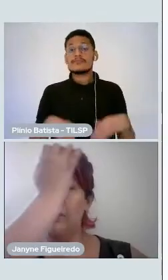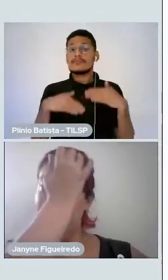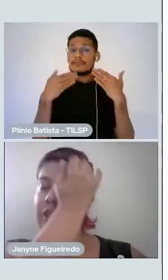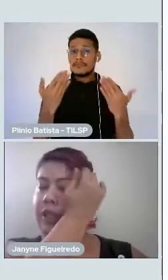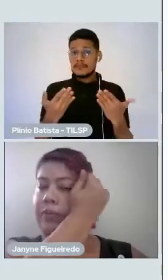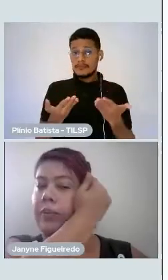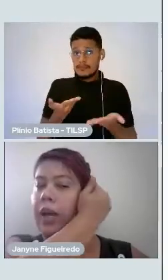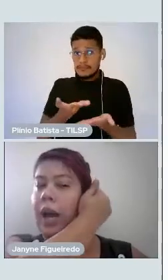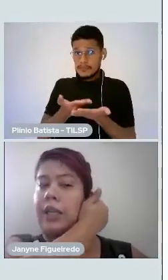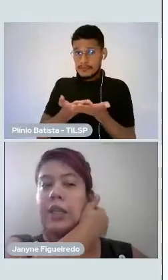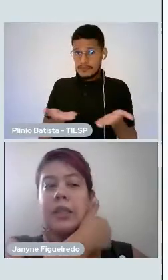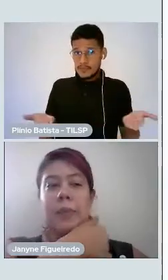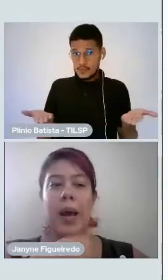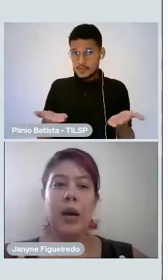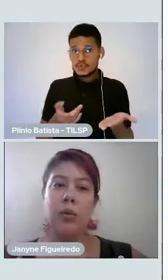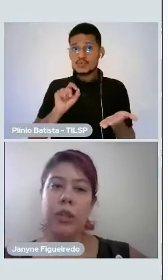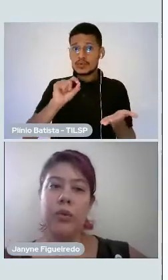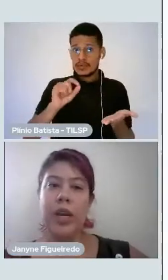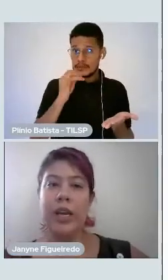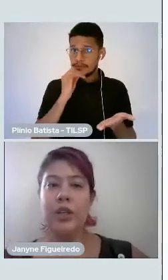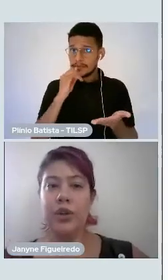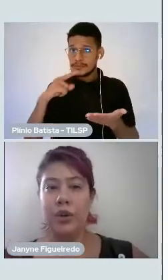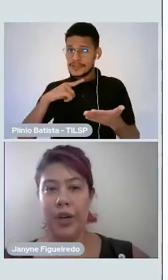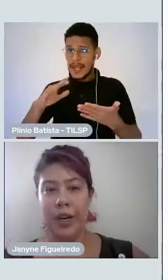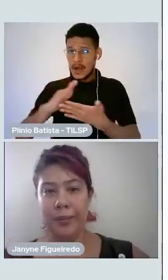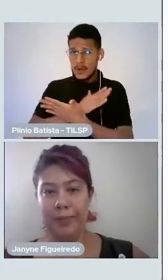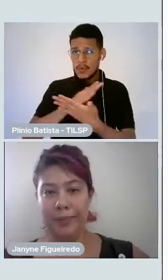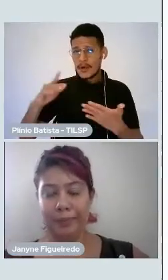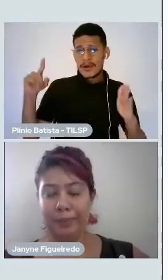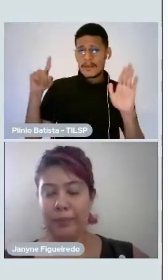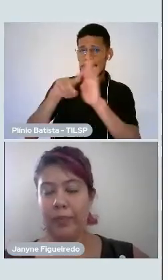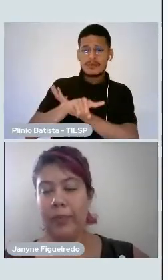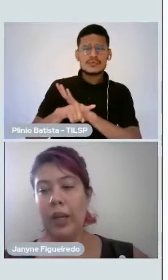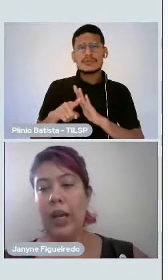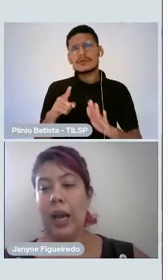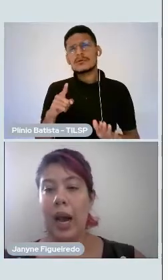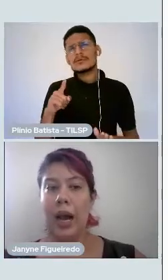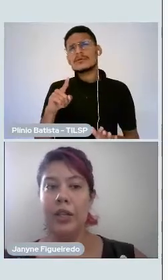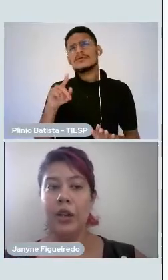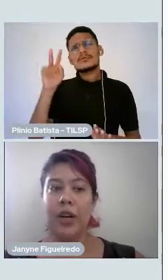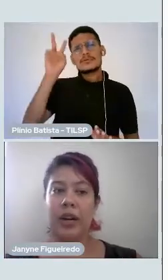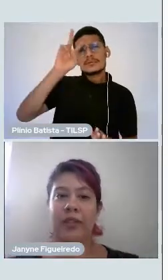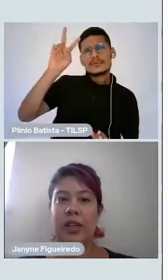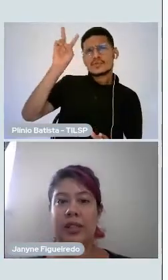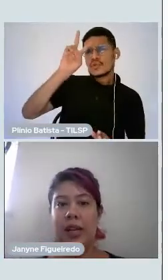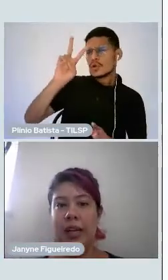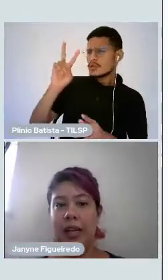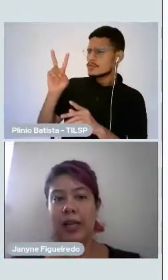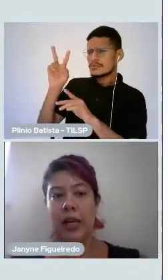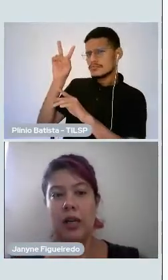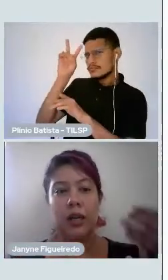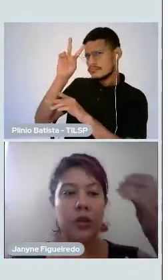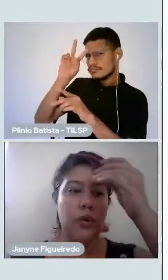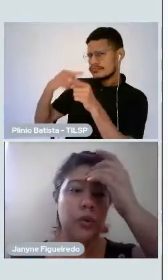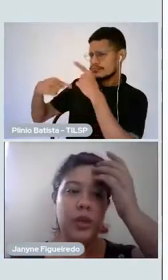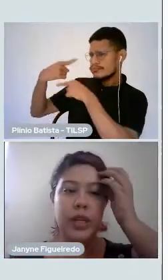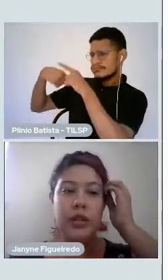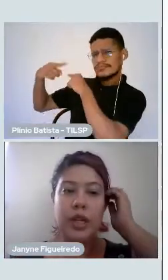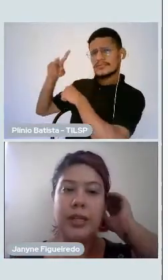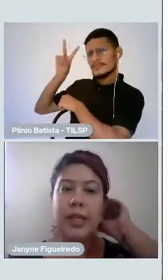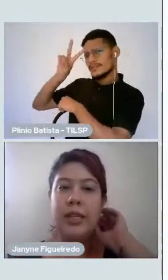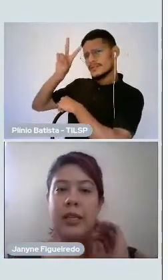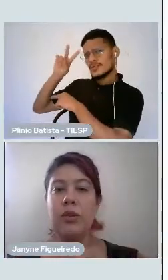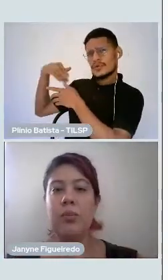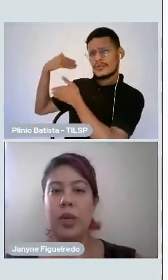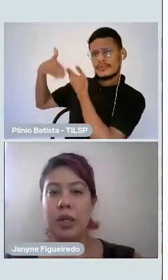A aula de hoje, a gente se pergunta o que é história. A história ela foi inserida no